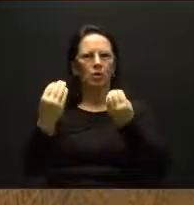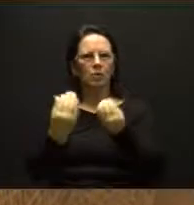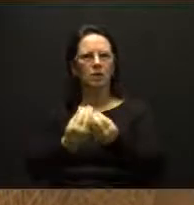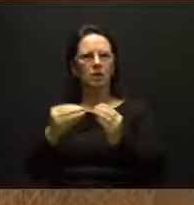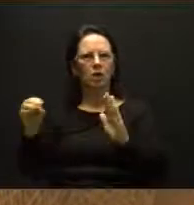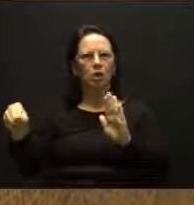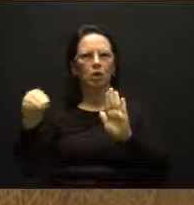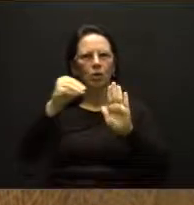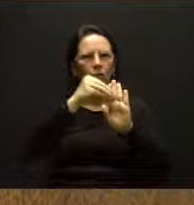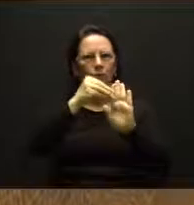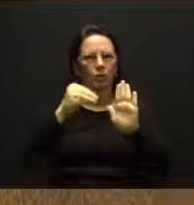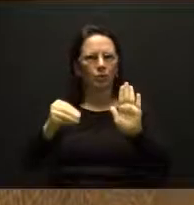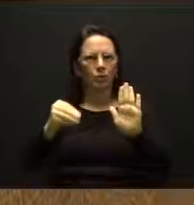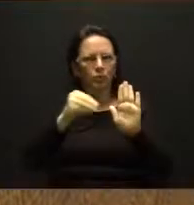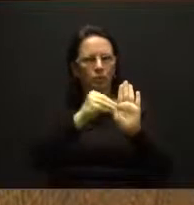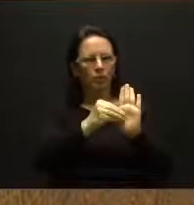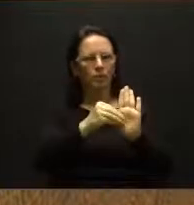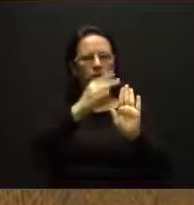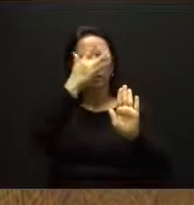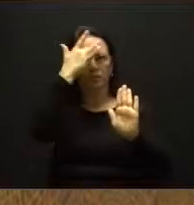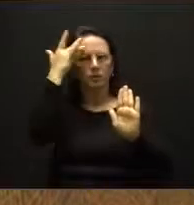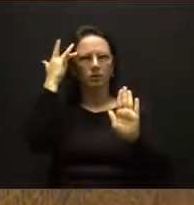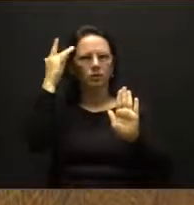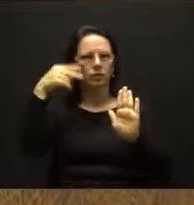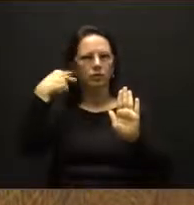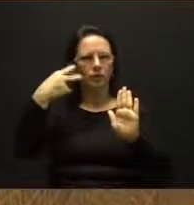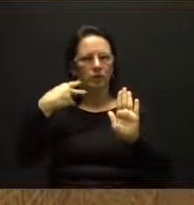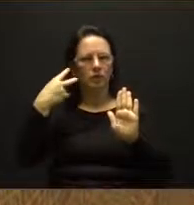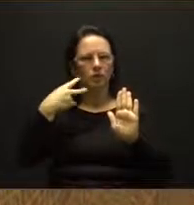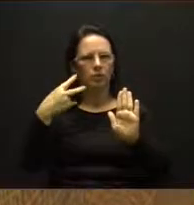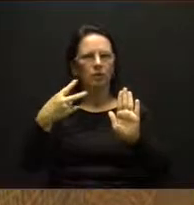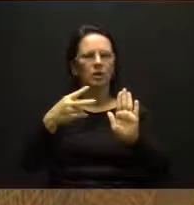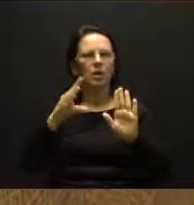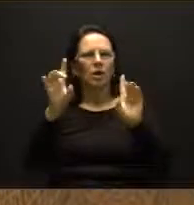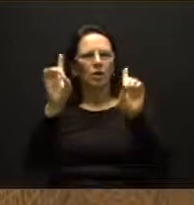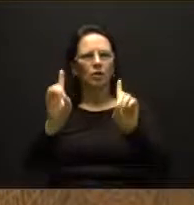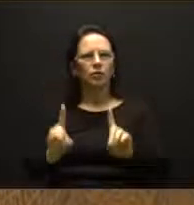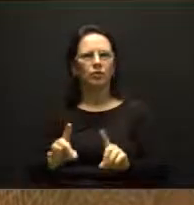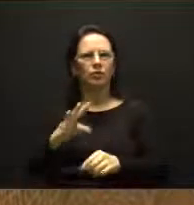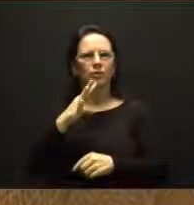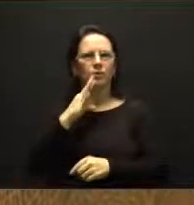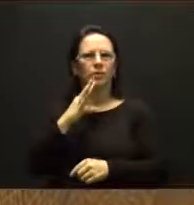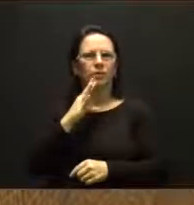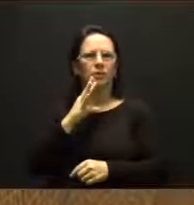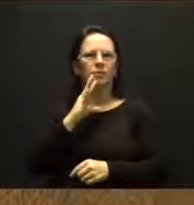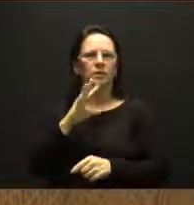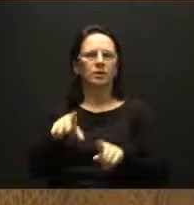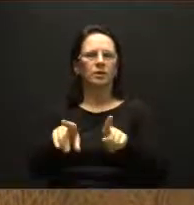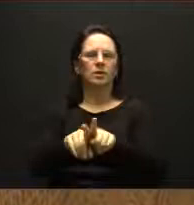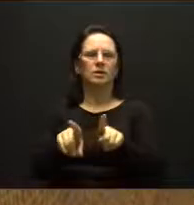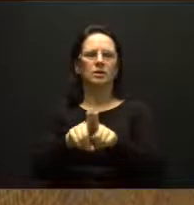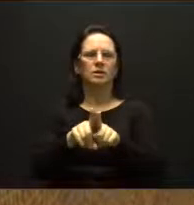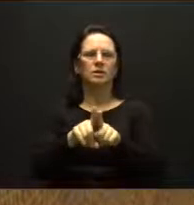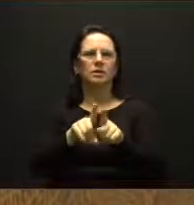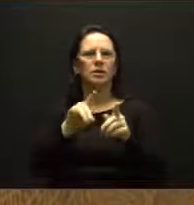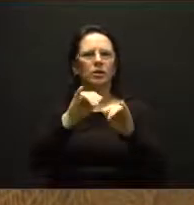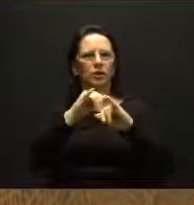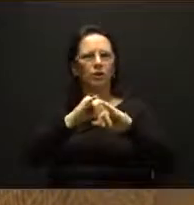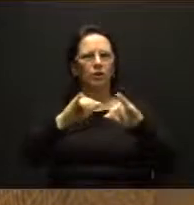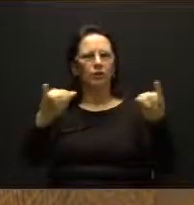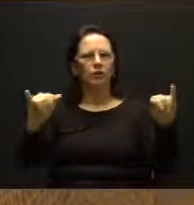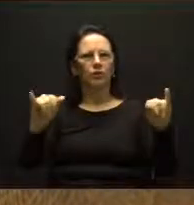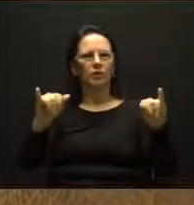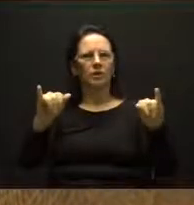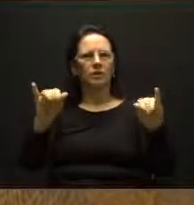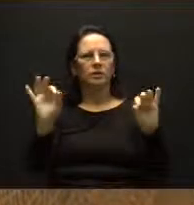que atendeu por direito e ao seu convencimento assim relatado apresentamos à seguinte